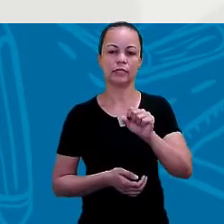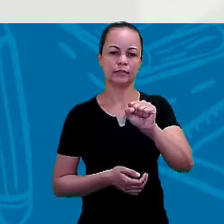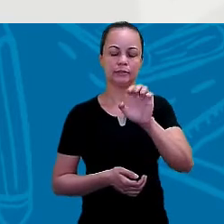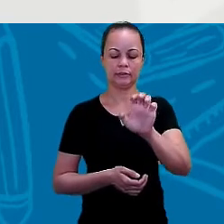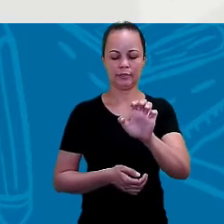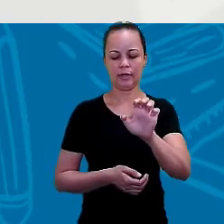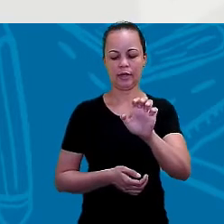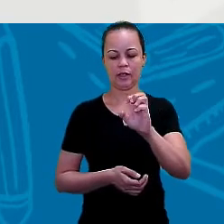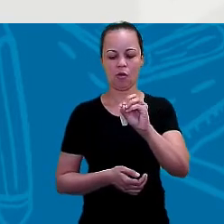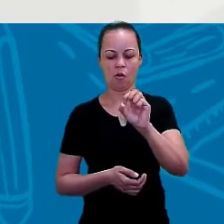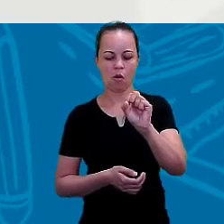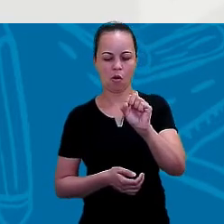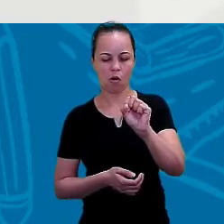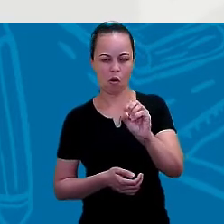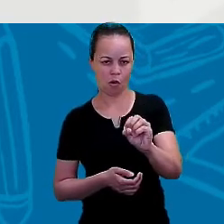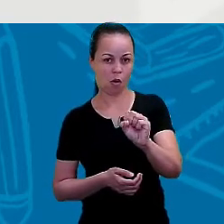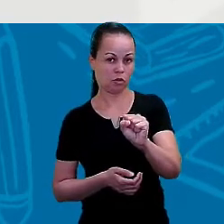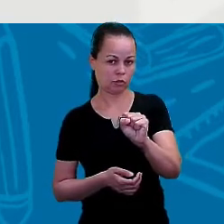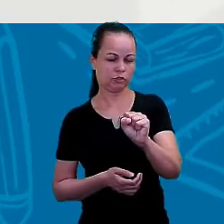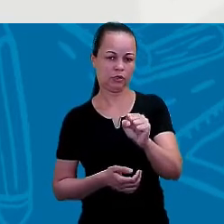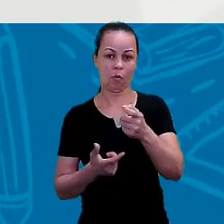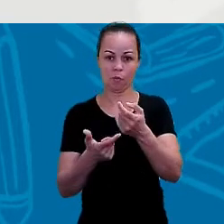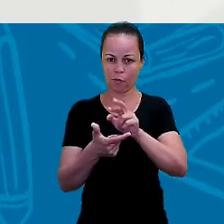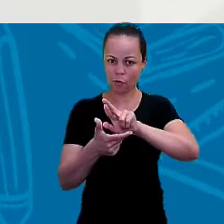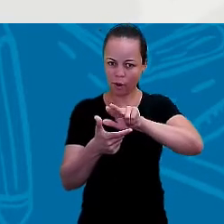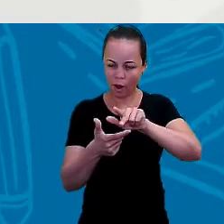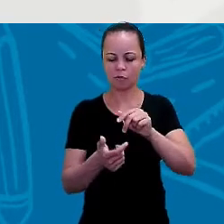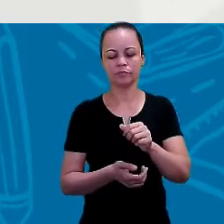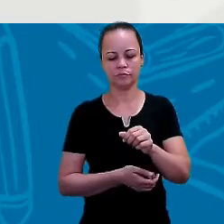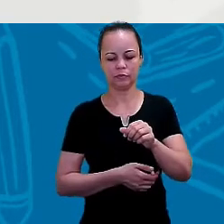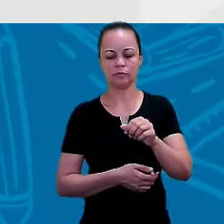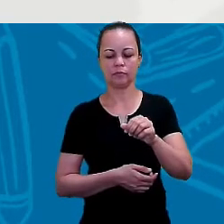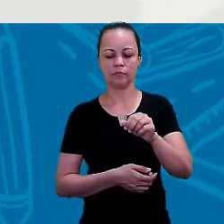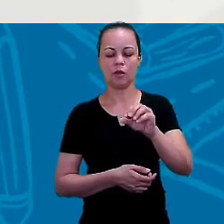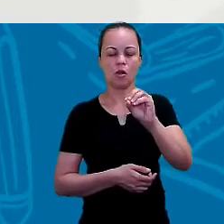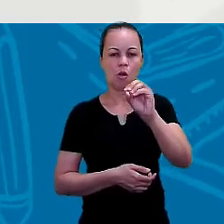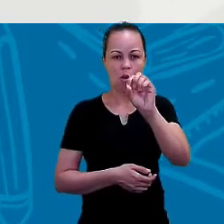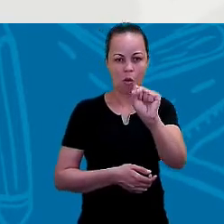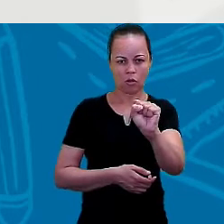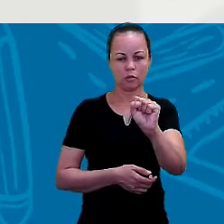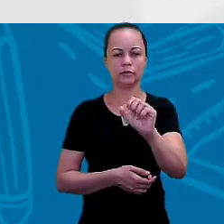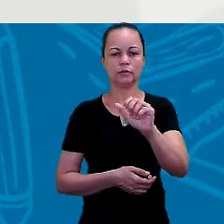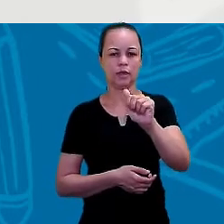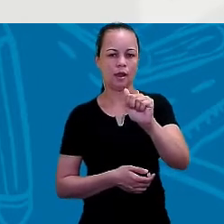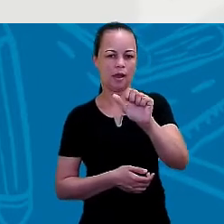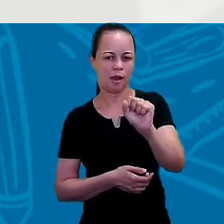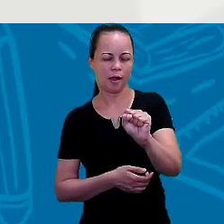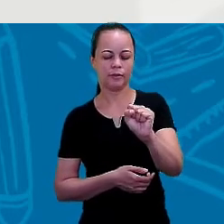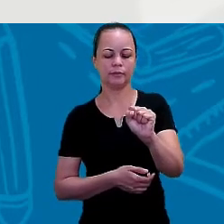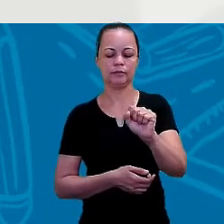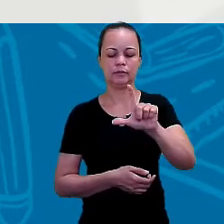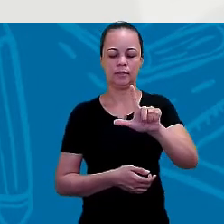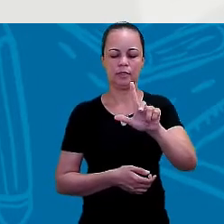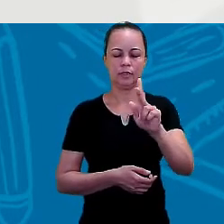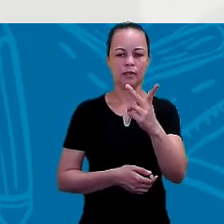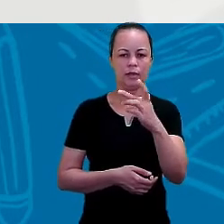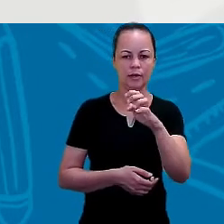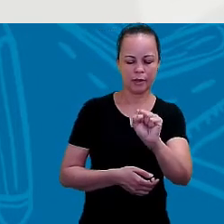Se-os. Veja, já foi para o plural. Então, é os. Deixa de ser ó. Passa ós, as, lhes.